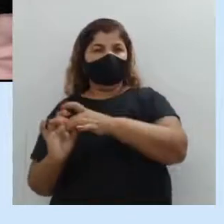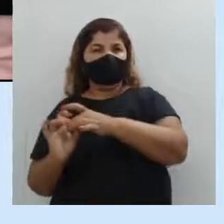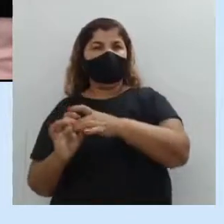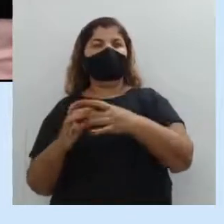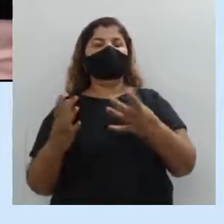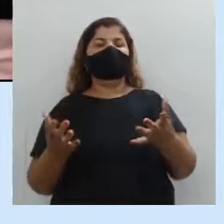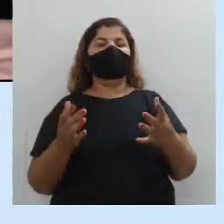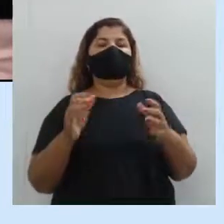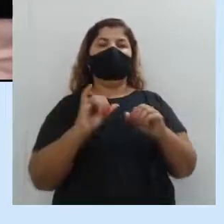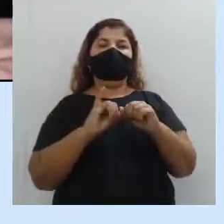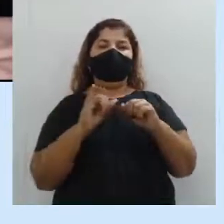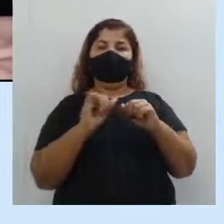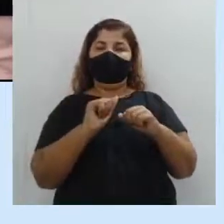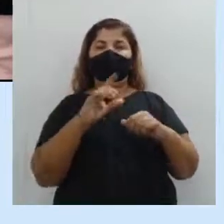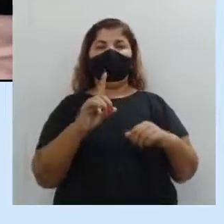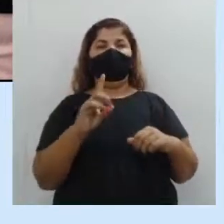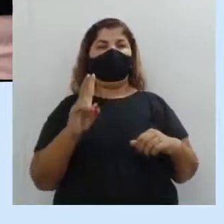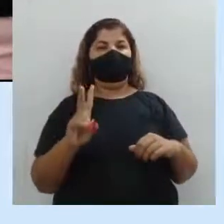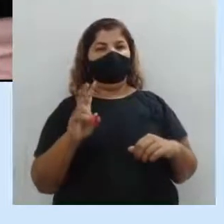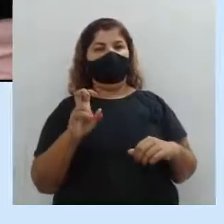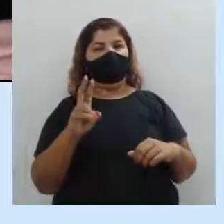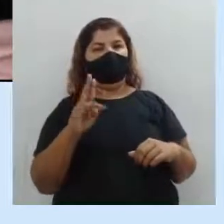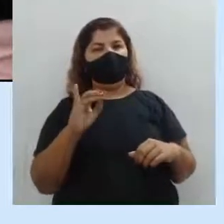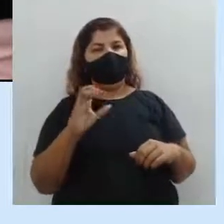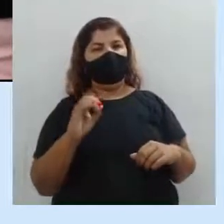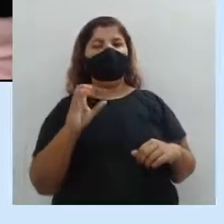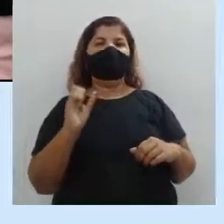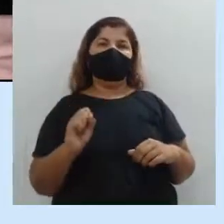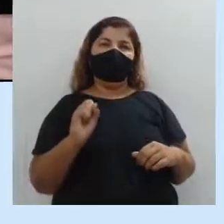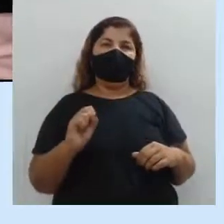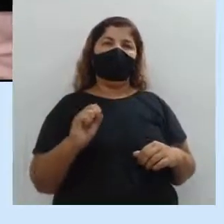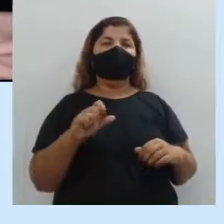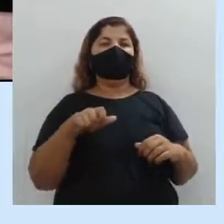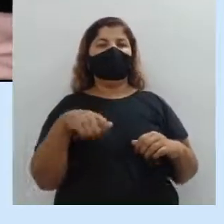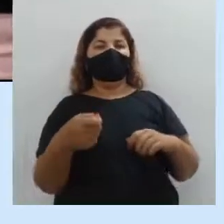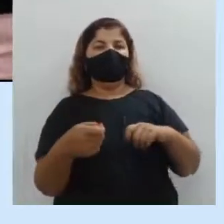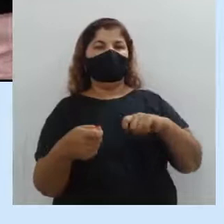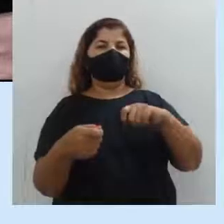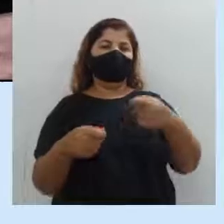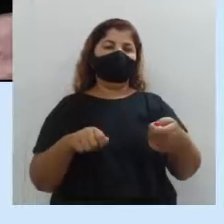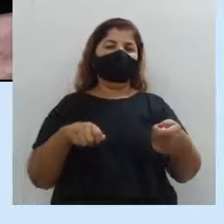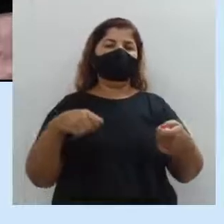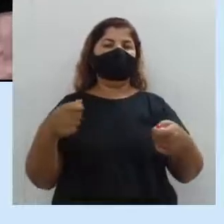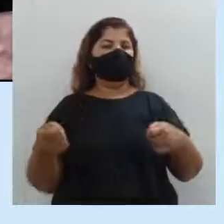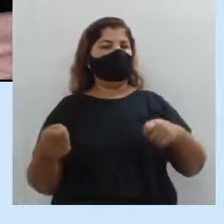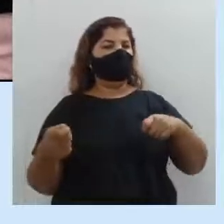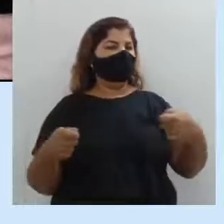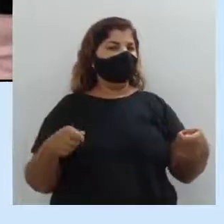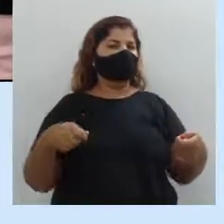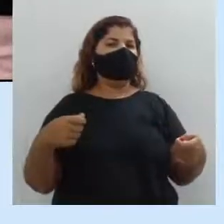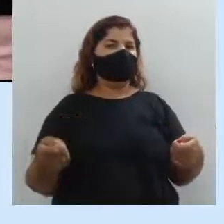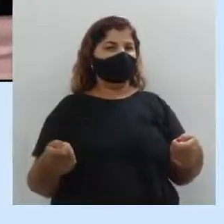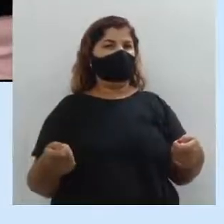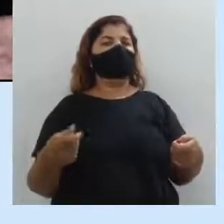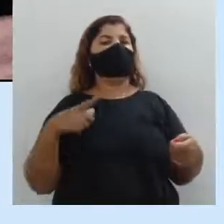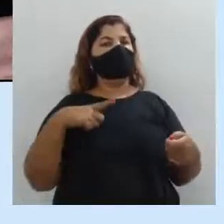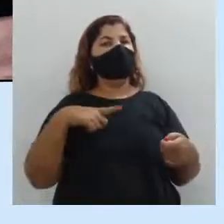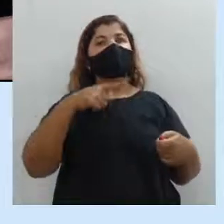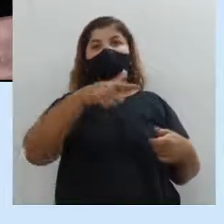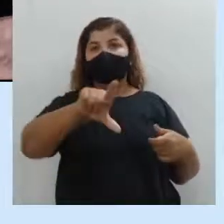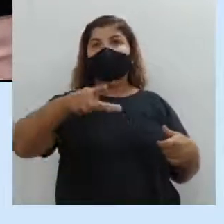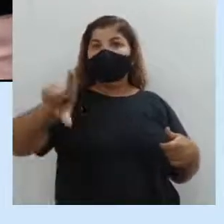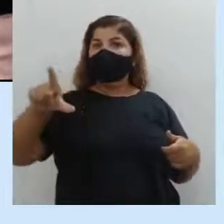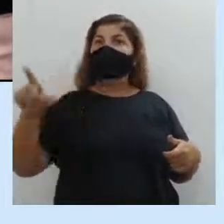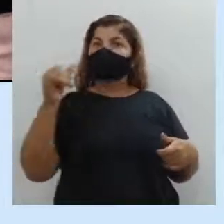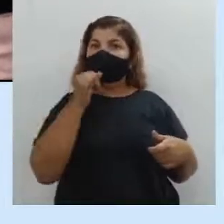o advérbio ele pode ser classificado, né? Tem outras circunstâncias, não existem apenas essas,